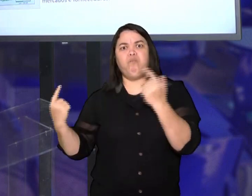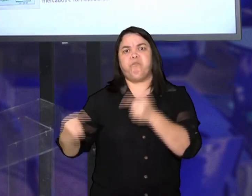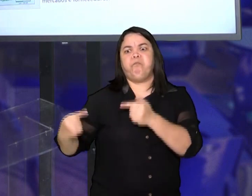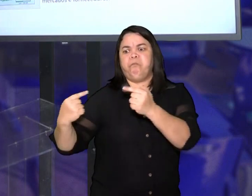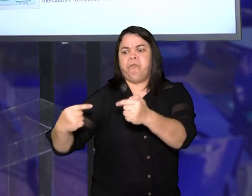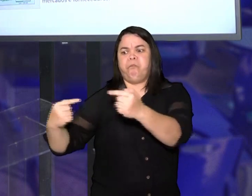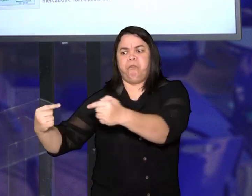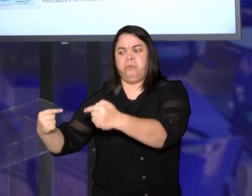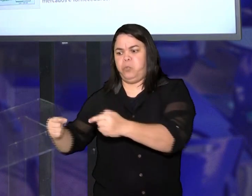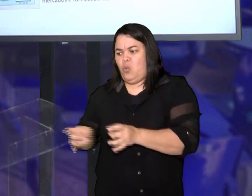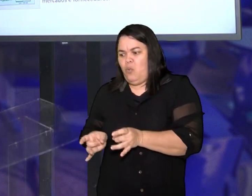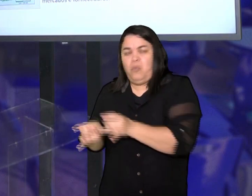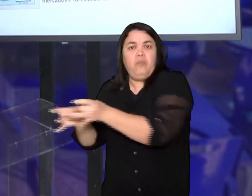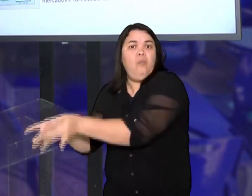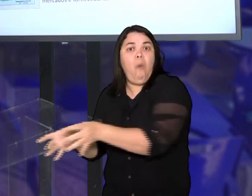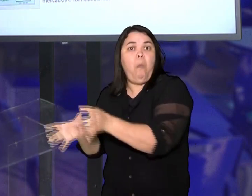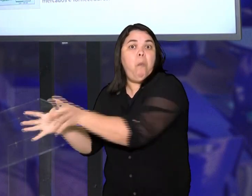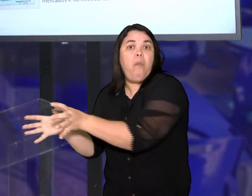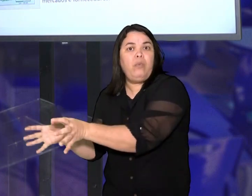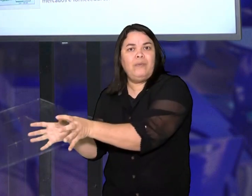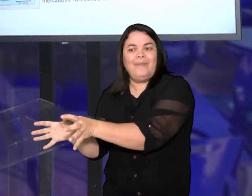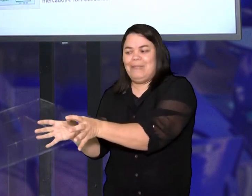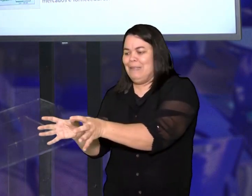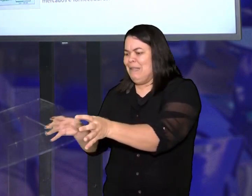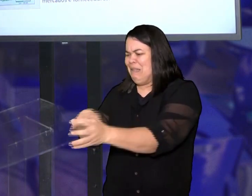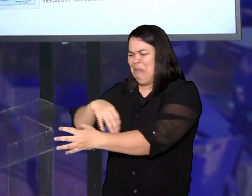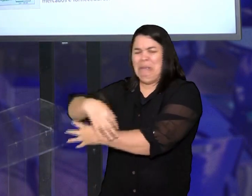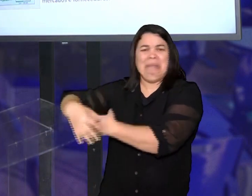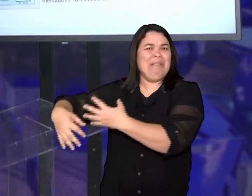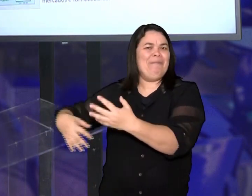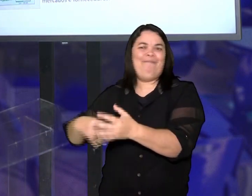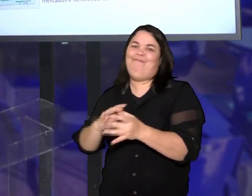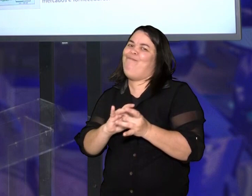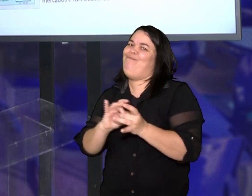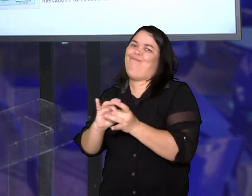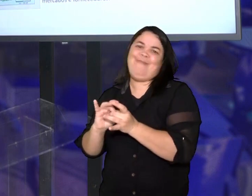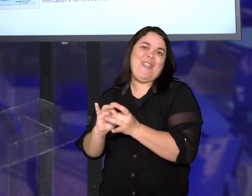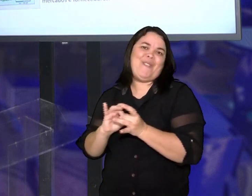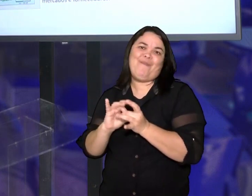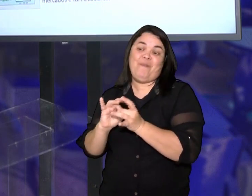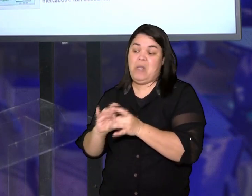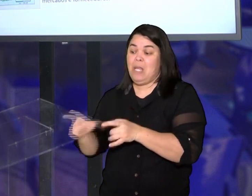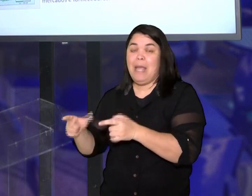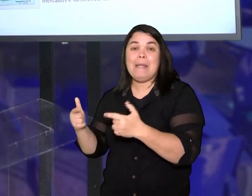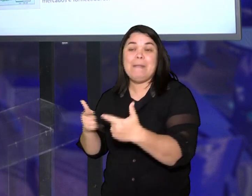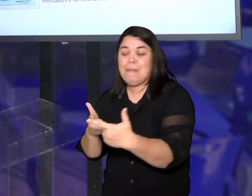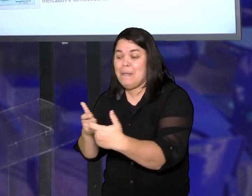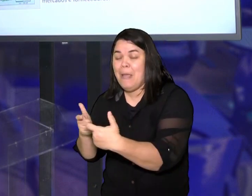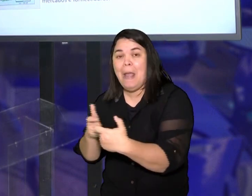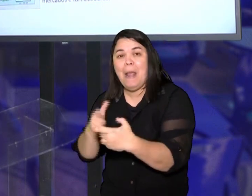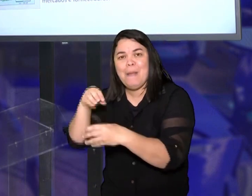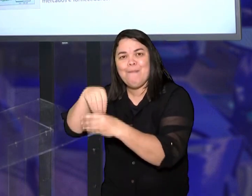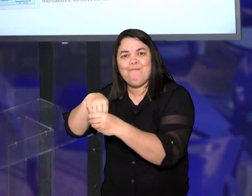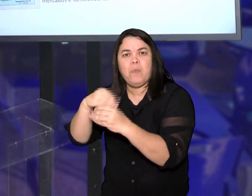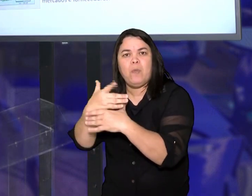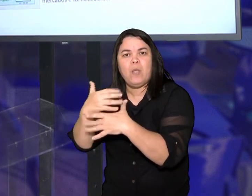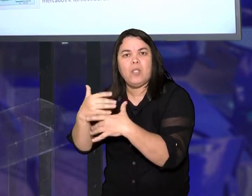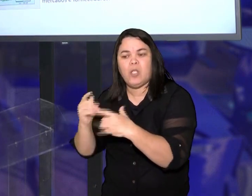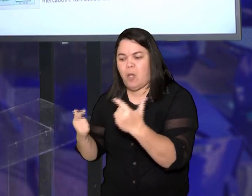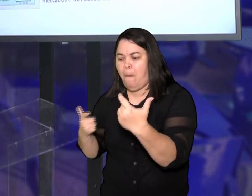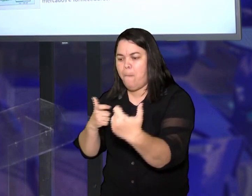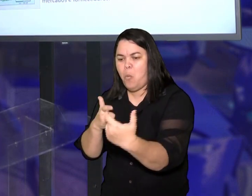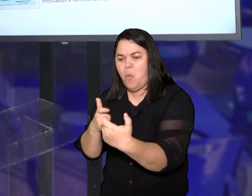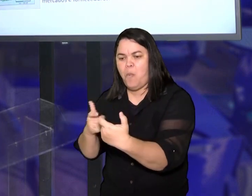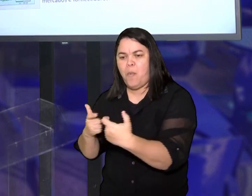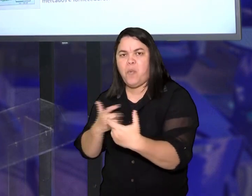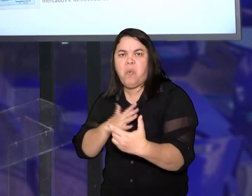ao misturar povos inimigos em um mesmo território, isso gera guerras civis, né? Já que você vai ter